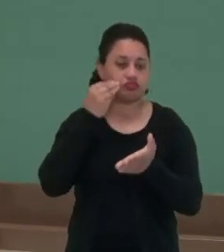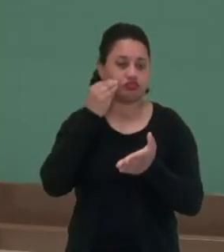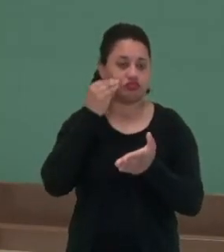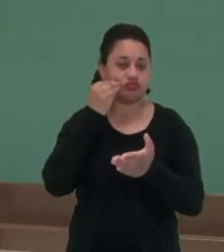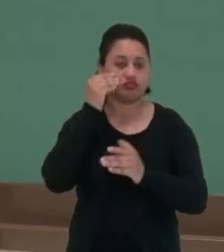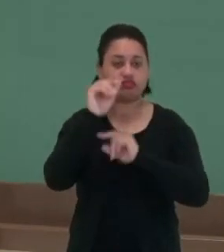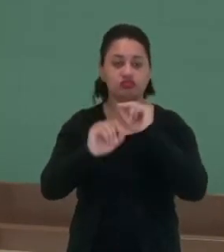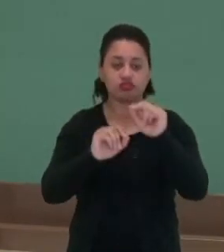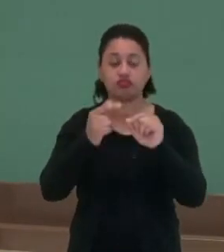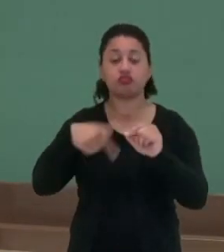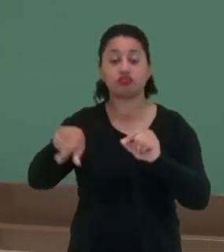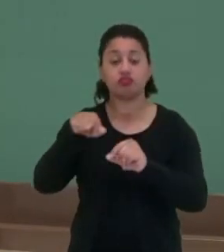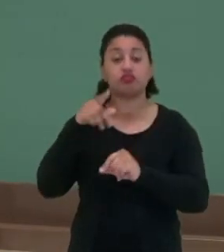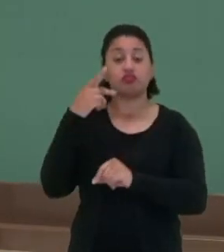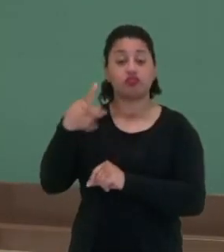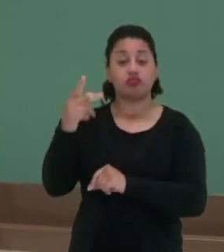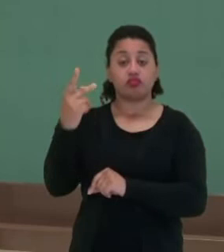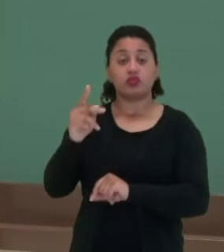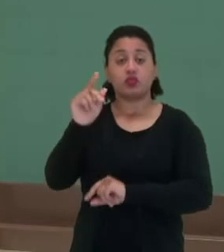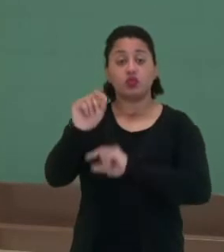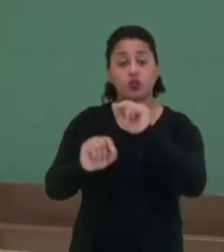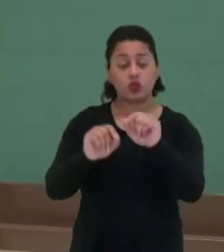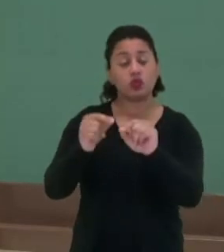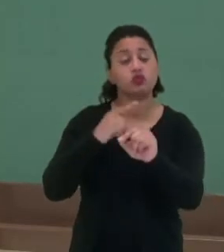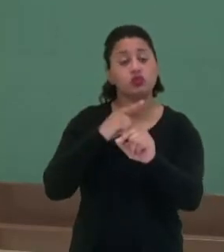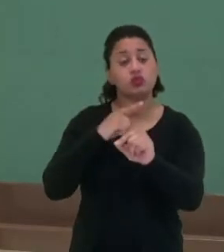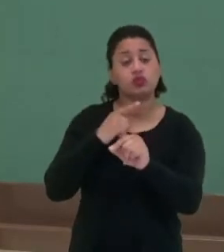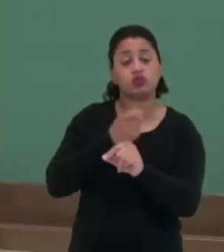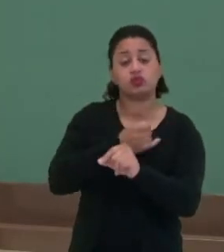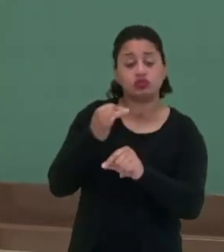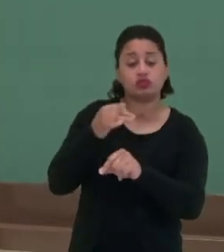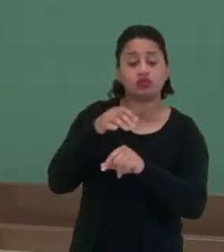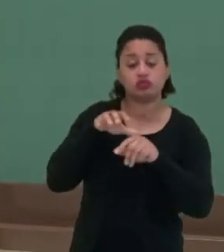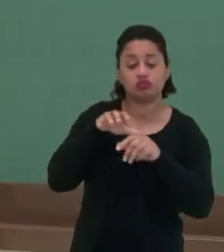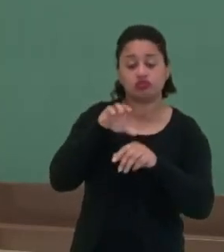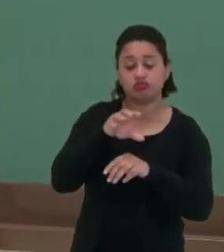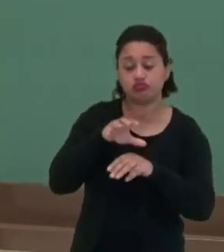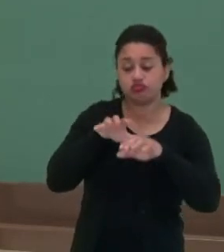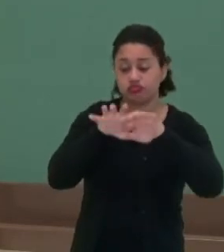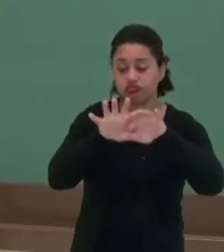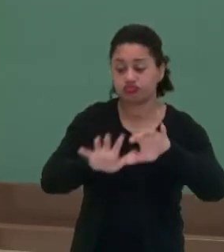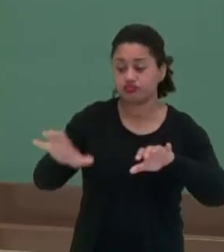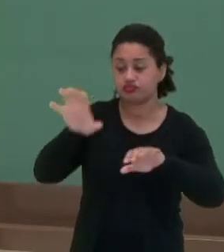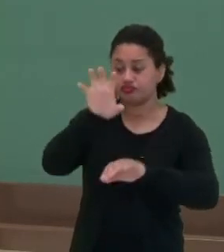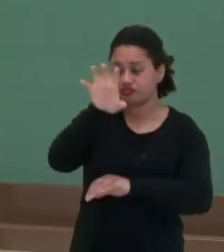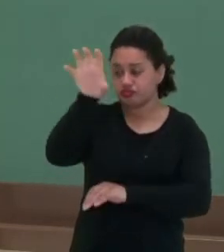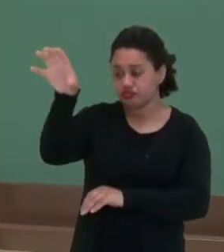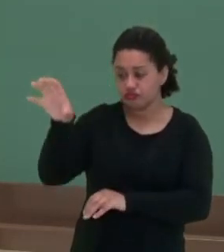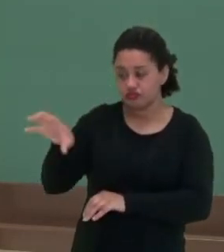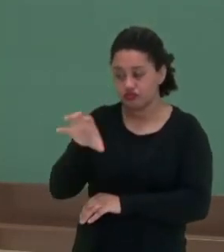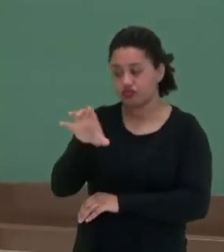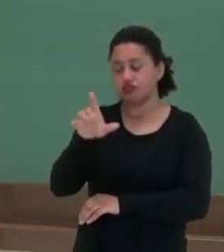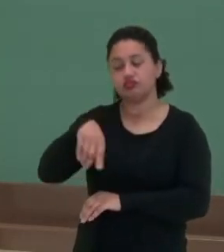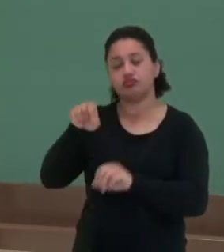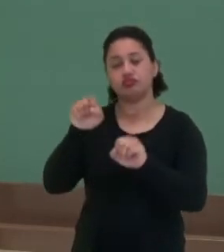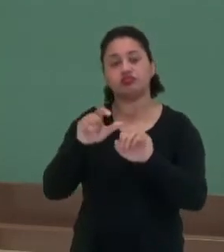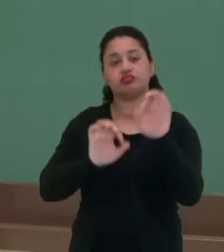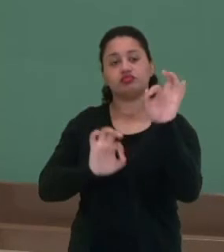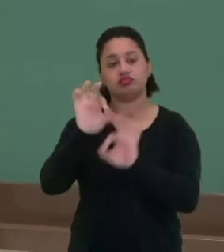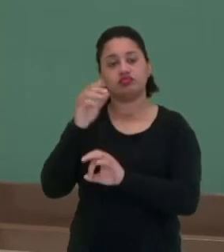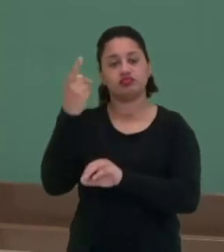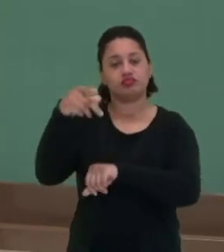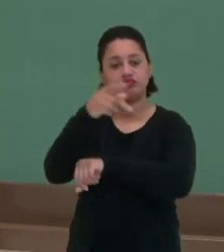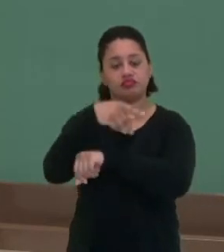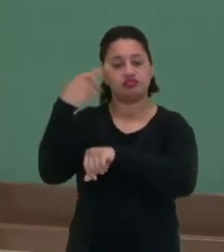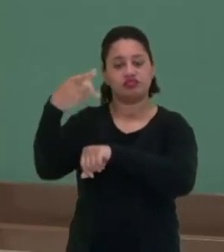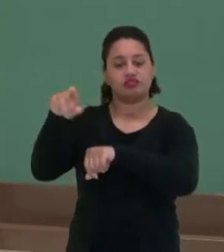atribuir aos curdos uma porção de território, para que eles pudessem dispor do seu território e se